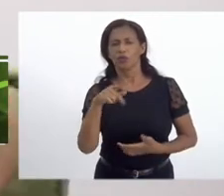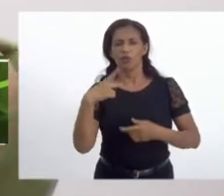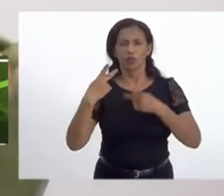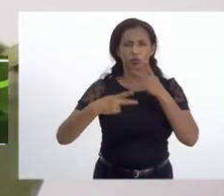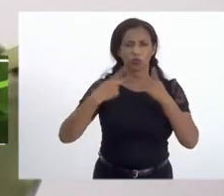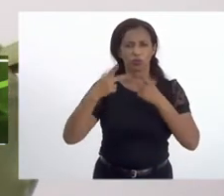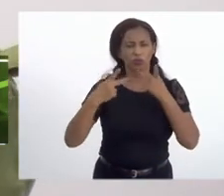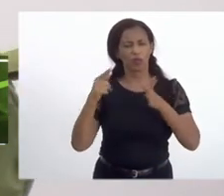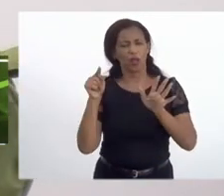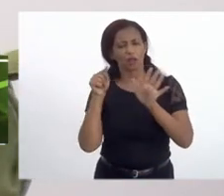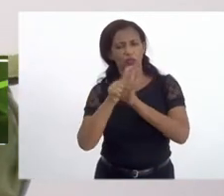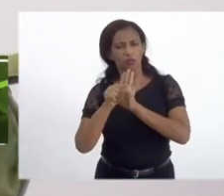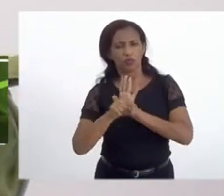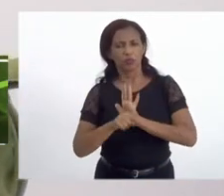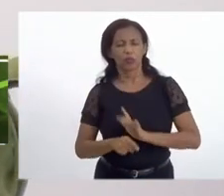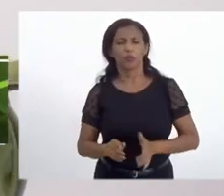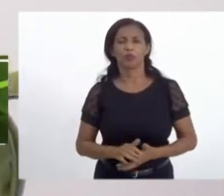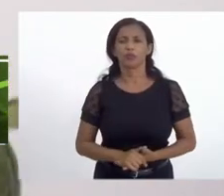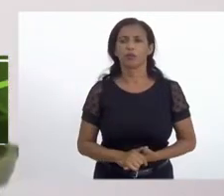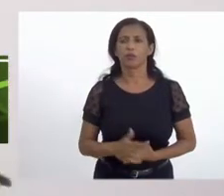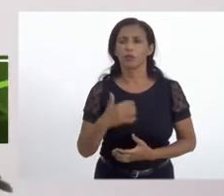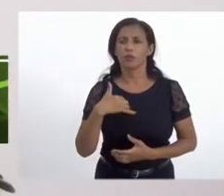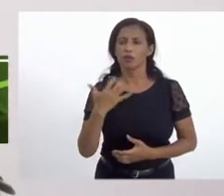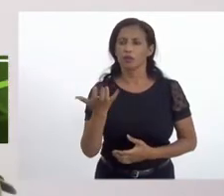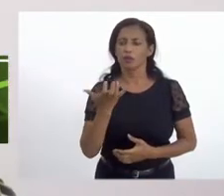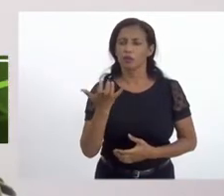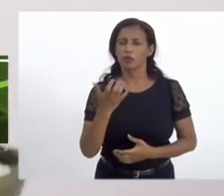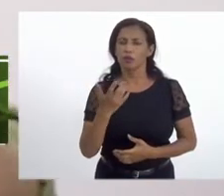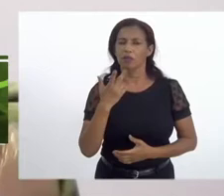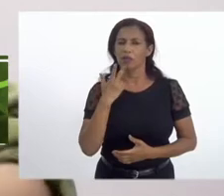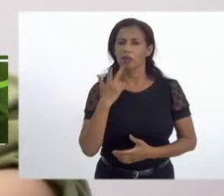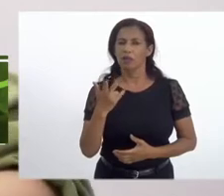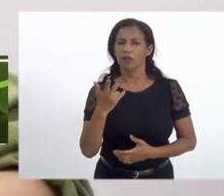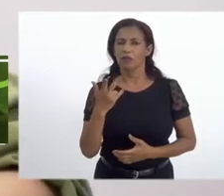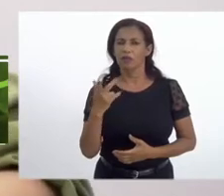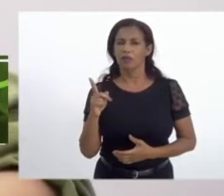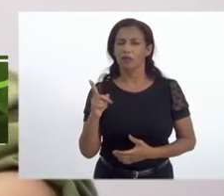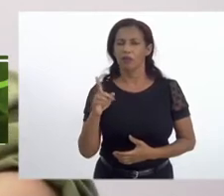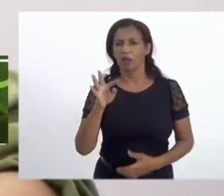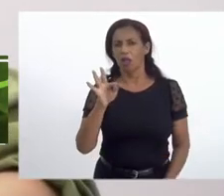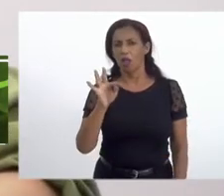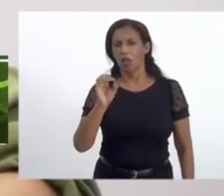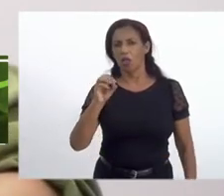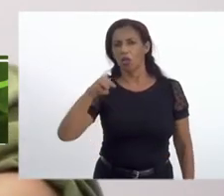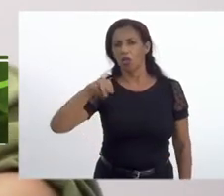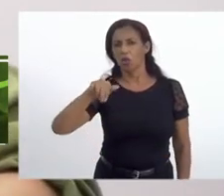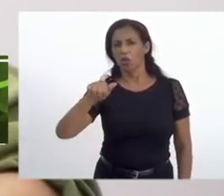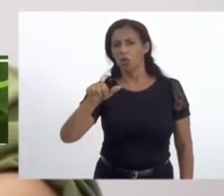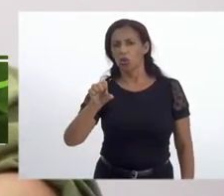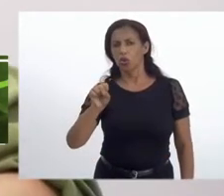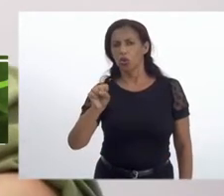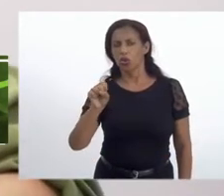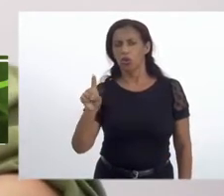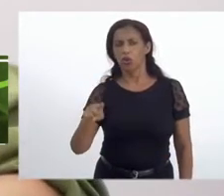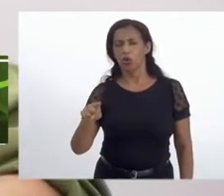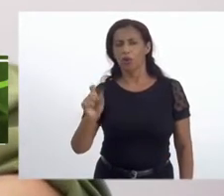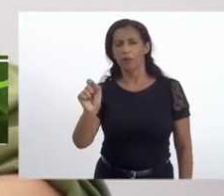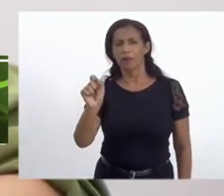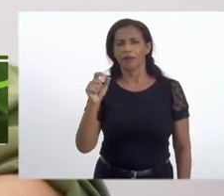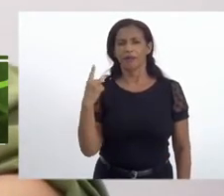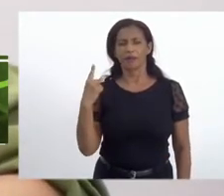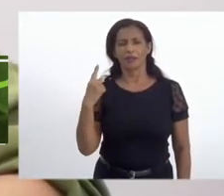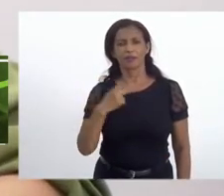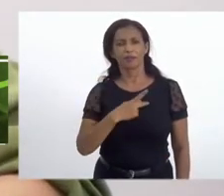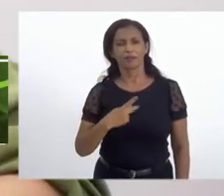colocações, perguntas, e eu queria aqui citar o senhor Thomas Weber. Ele é ex-presidente da